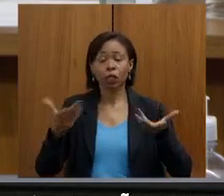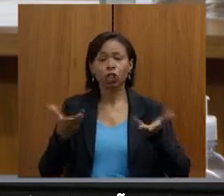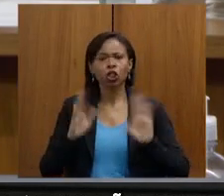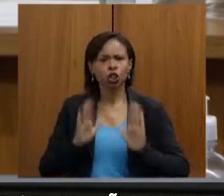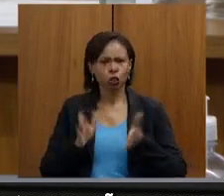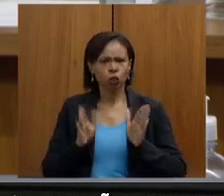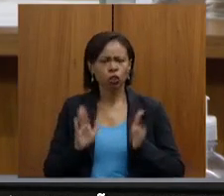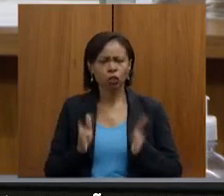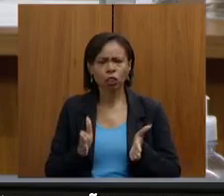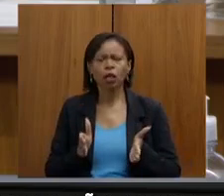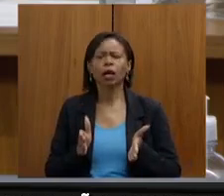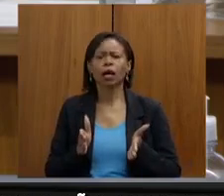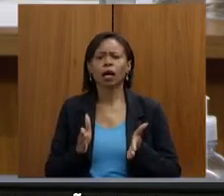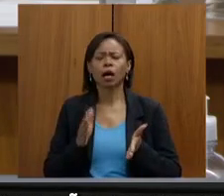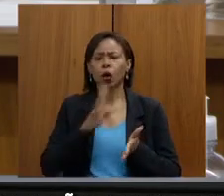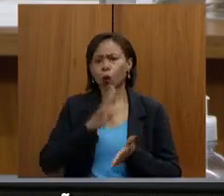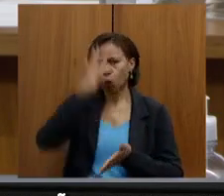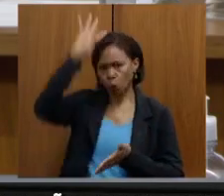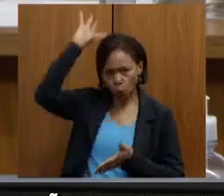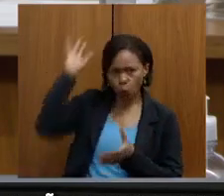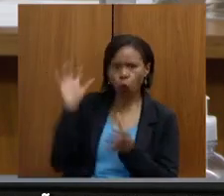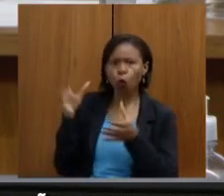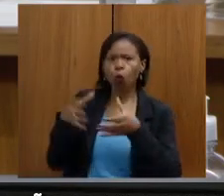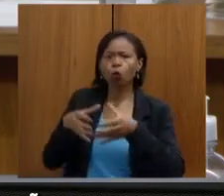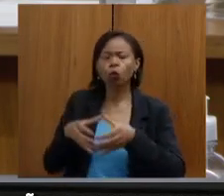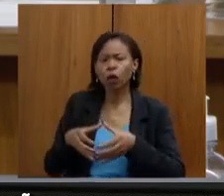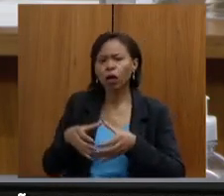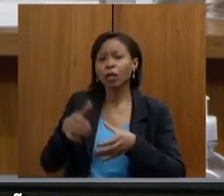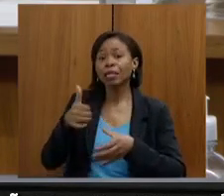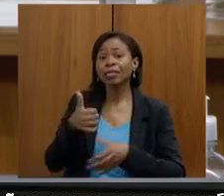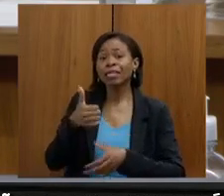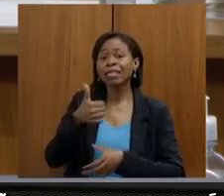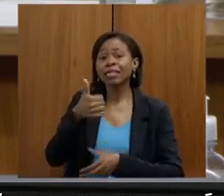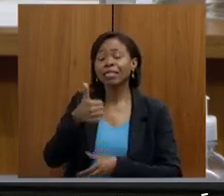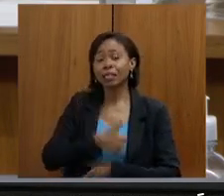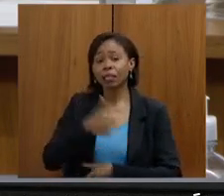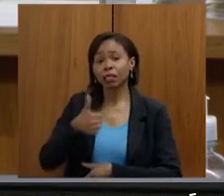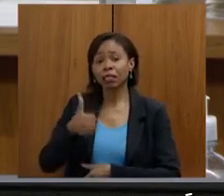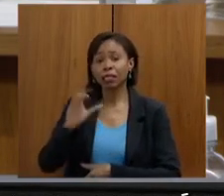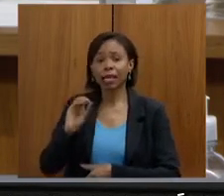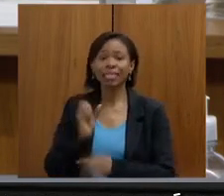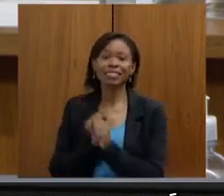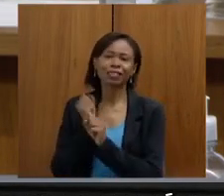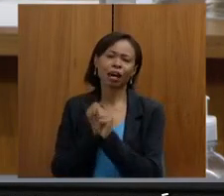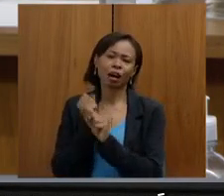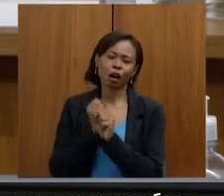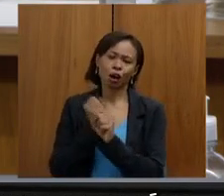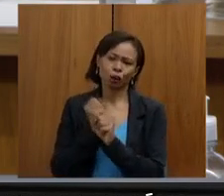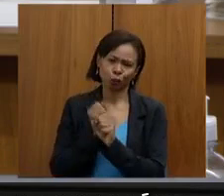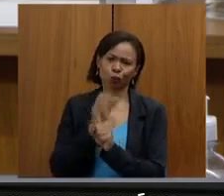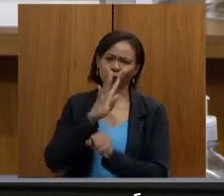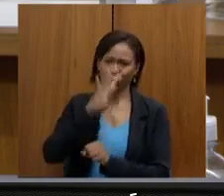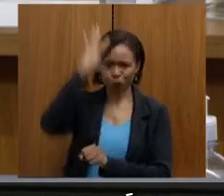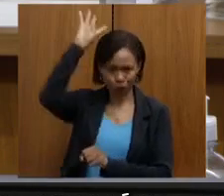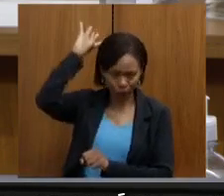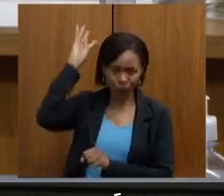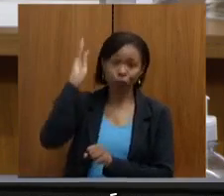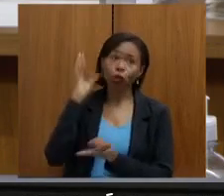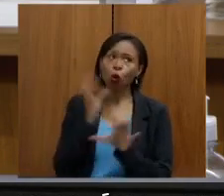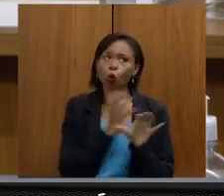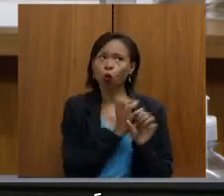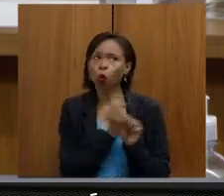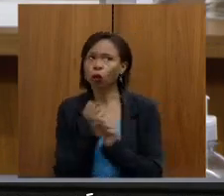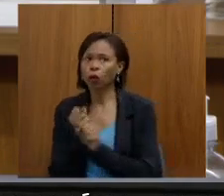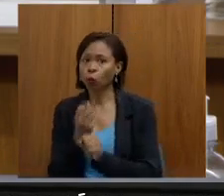nós já estamos com uma corporação que tem 110 anos de existência em quatro anos 23 por